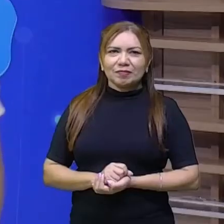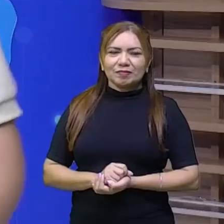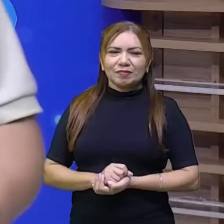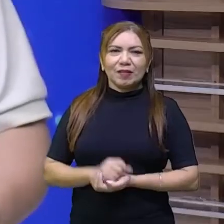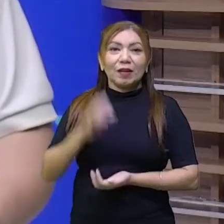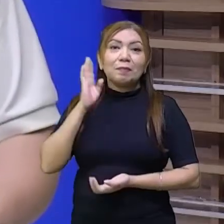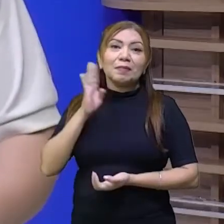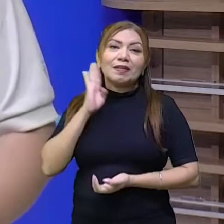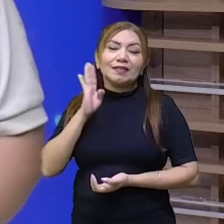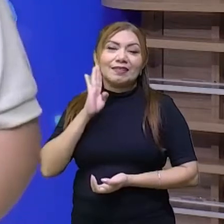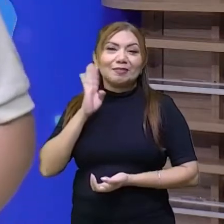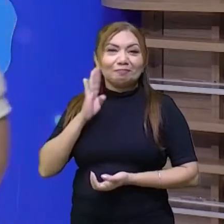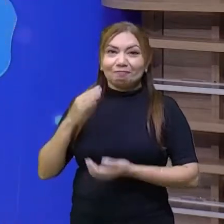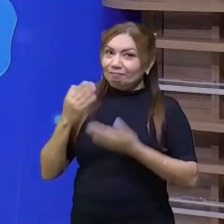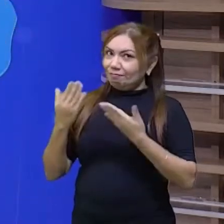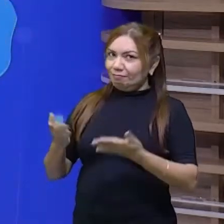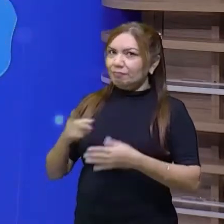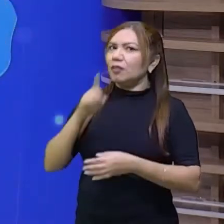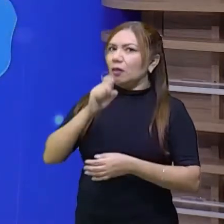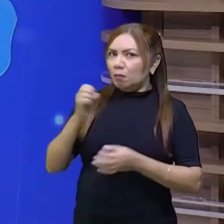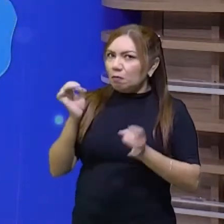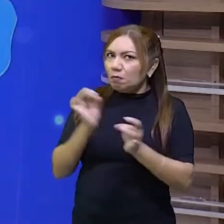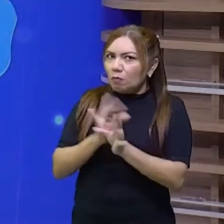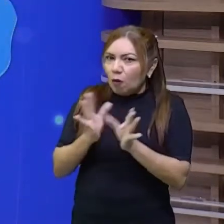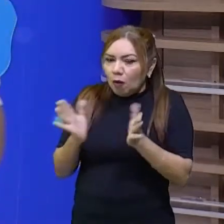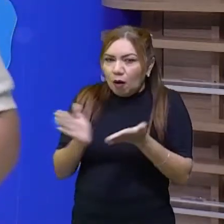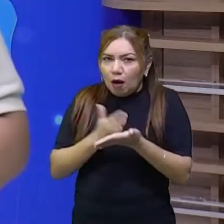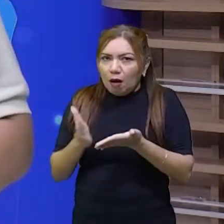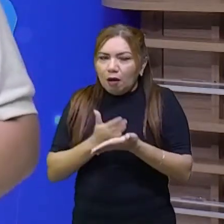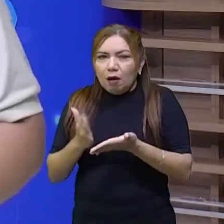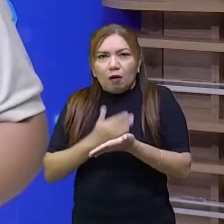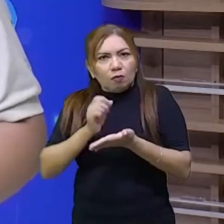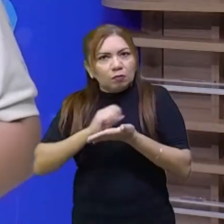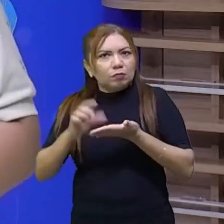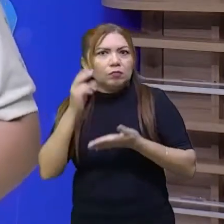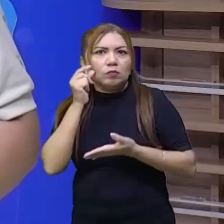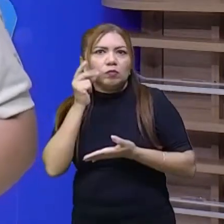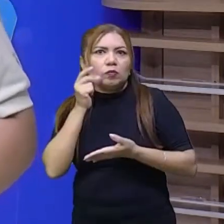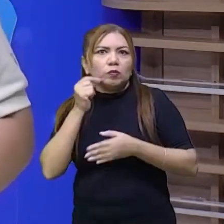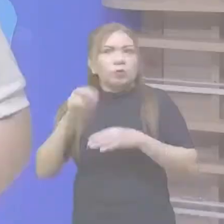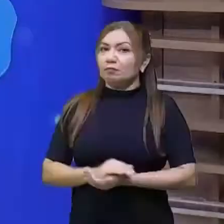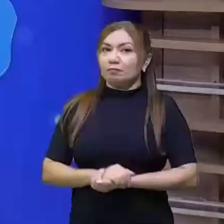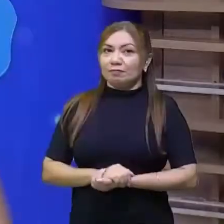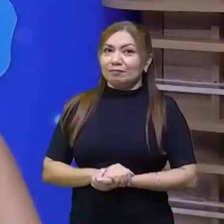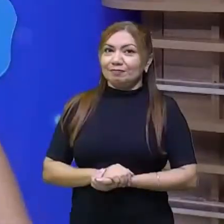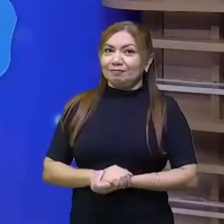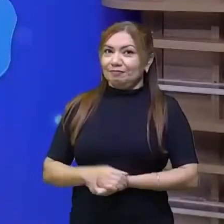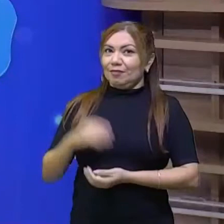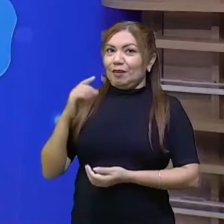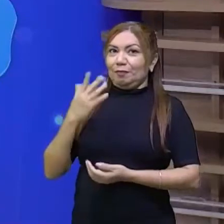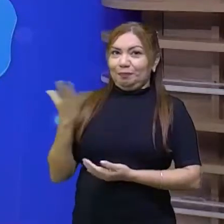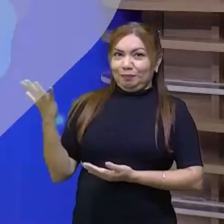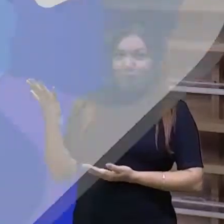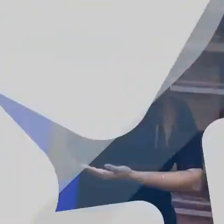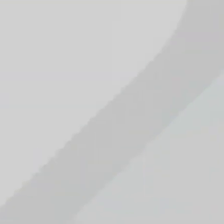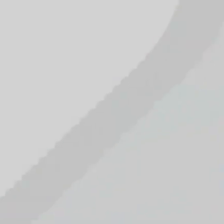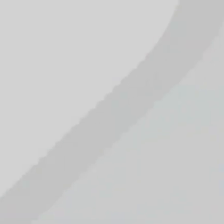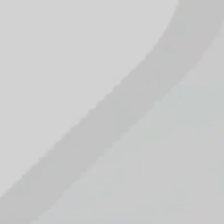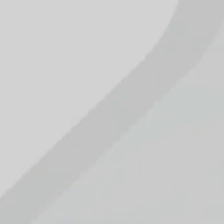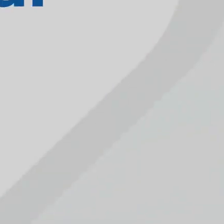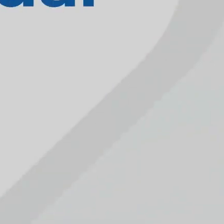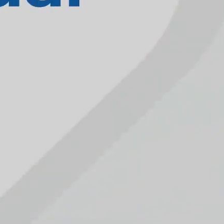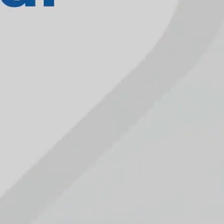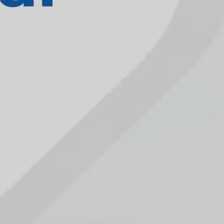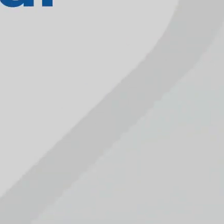beleza galerinha prepara e o caderno caneta lápis borracha solta a vinheta